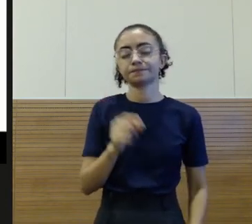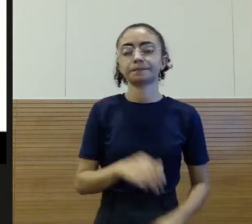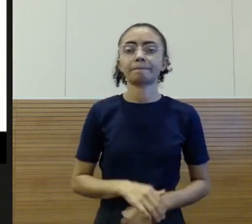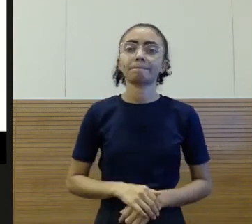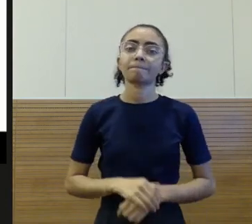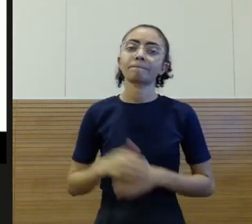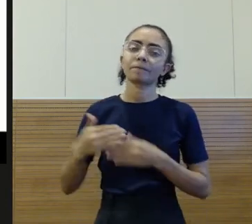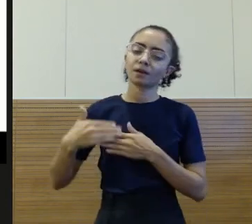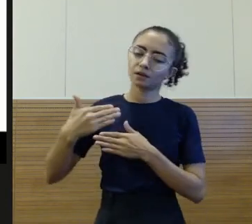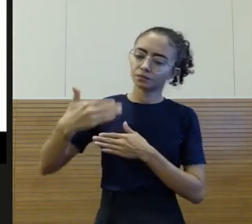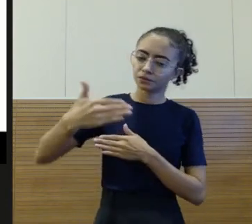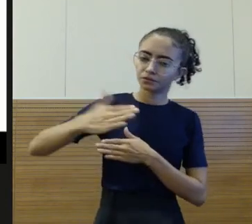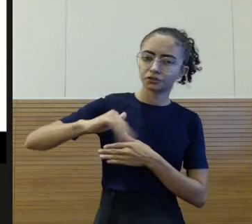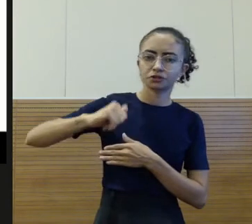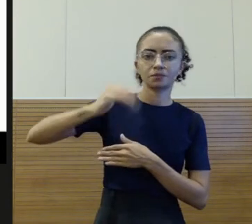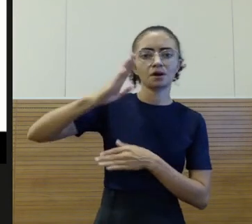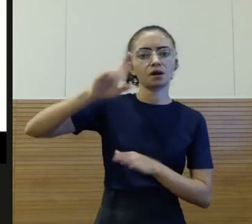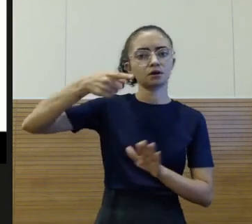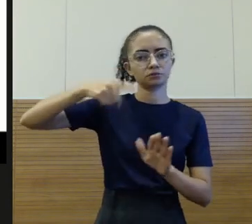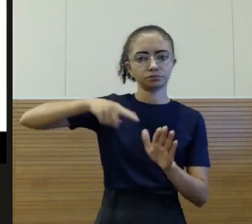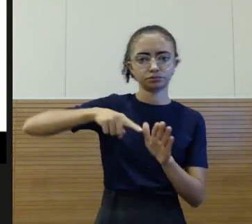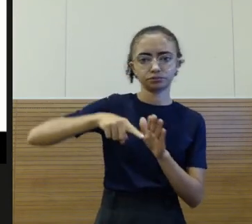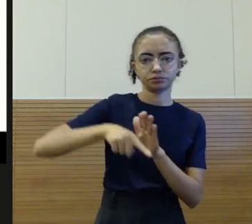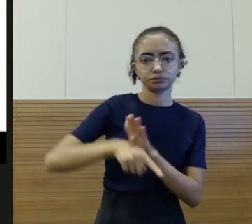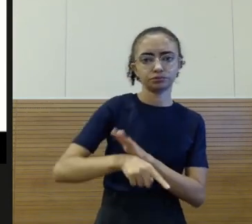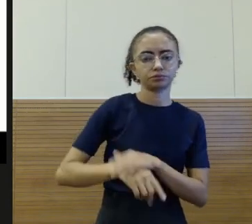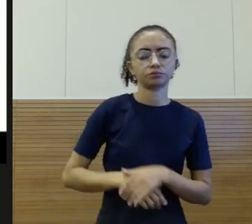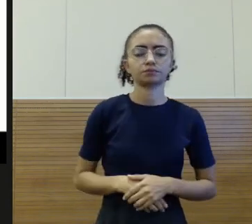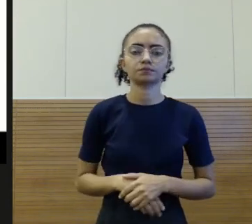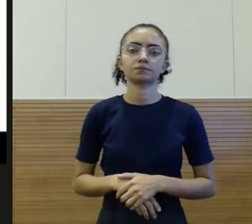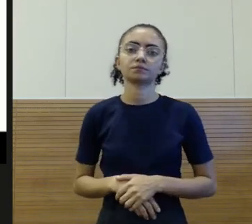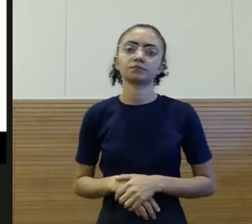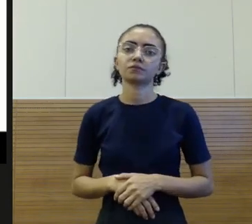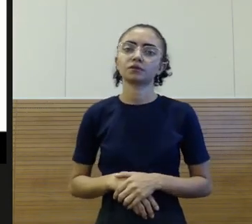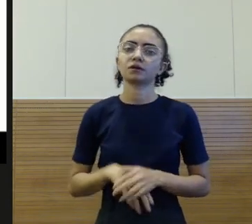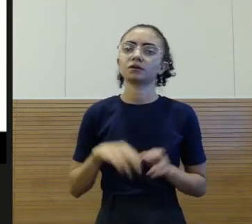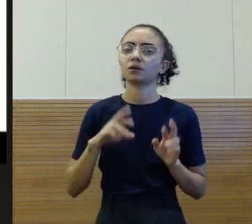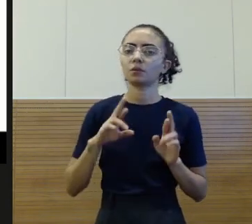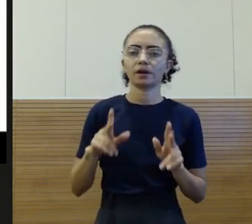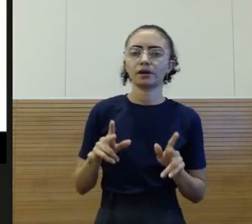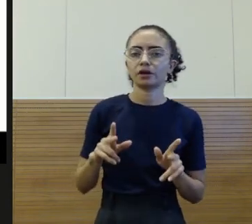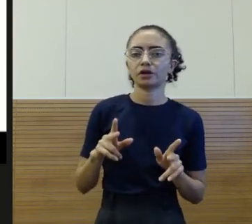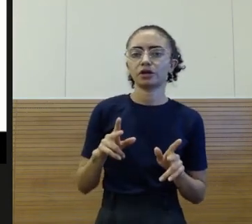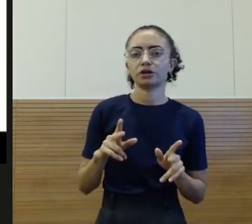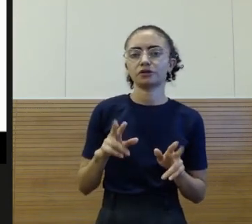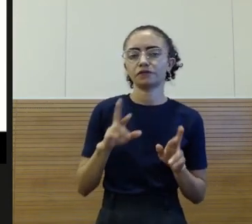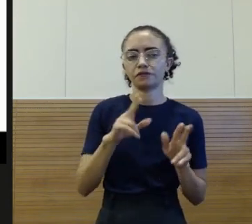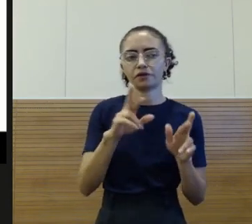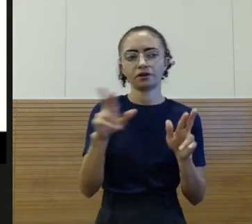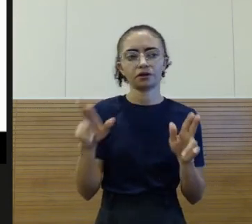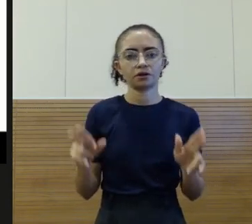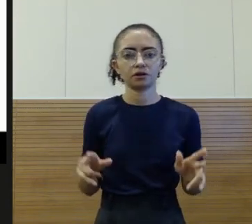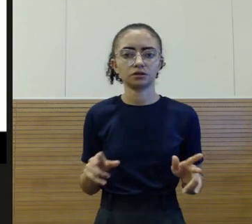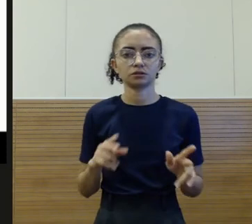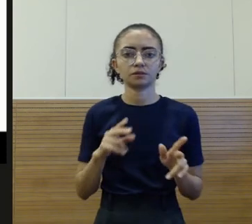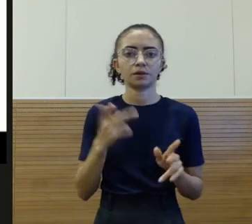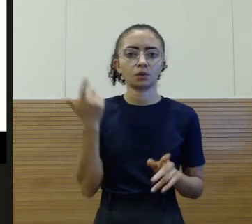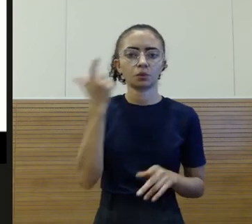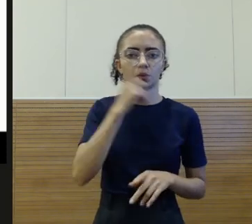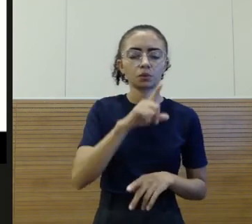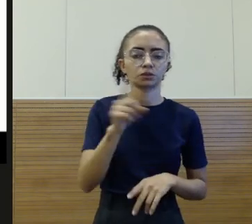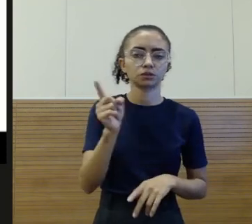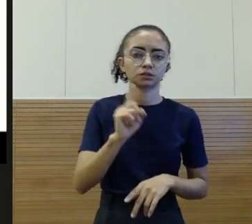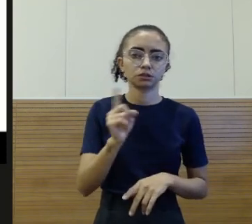será mais complexo. Não necessariamente é uma forma diferente de fazer as coisas para dar resposta a